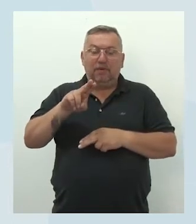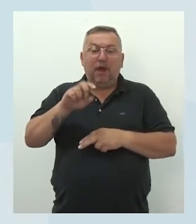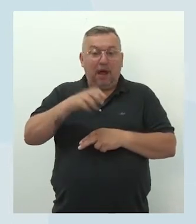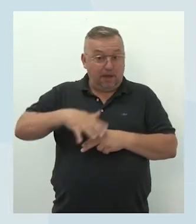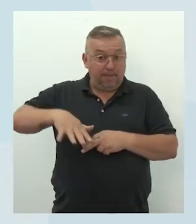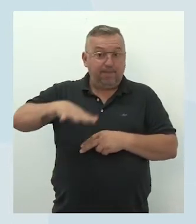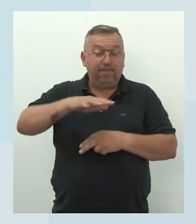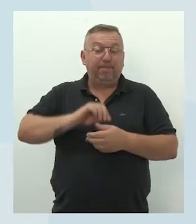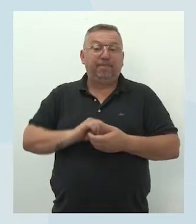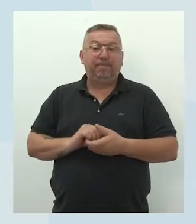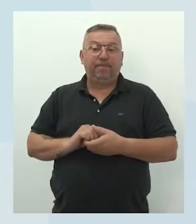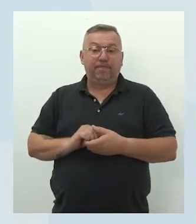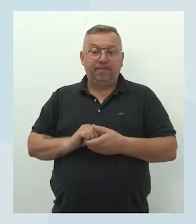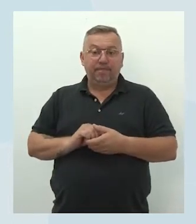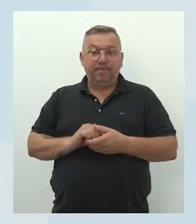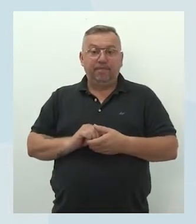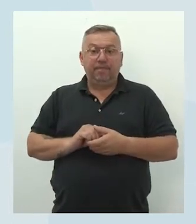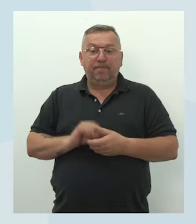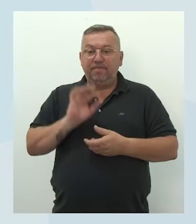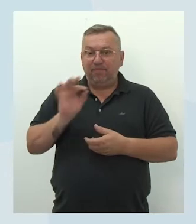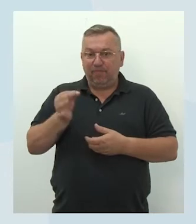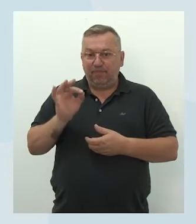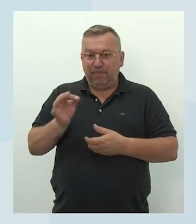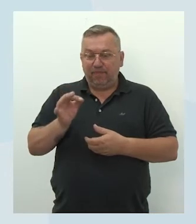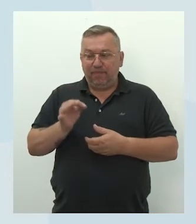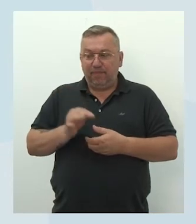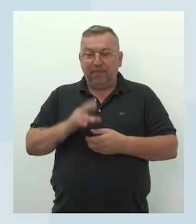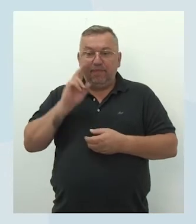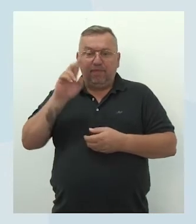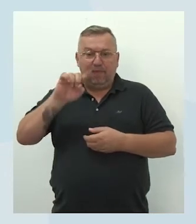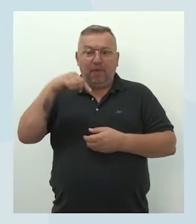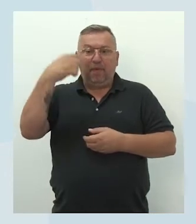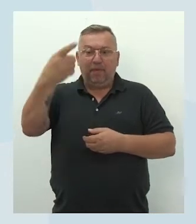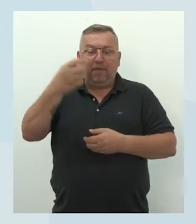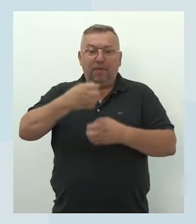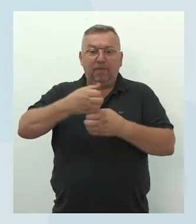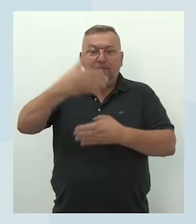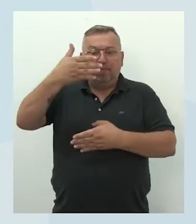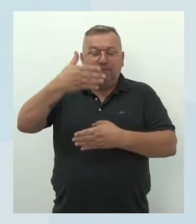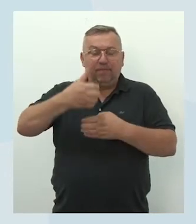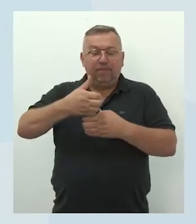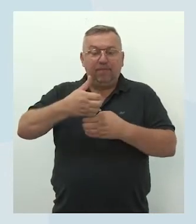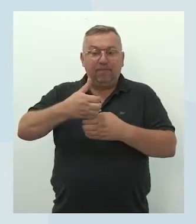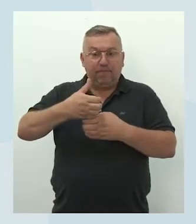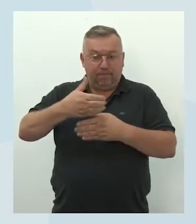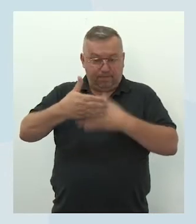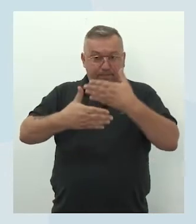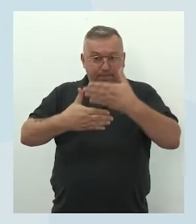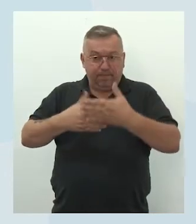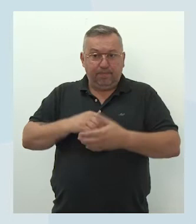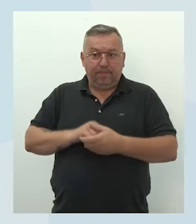de área, certo? Então vamos para o próximo slide. O slide 11, por